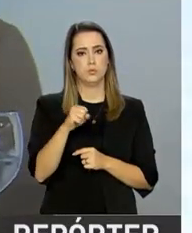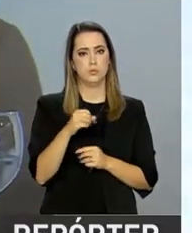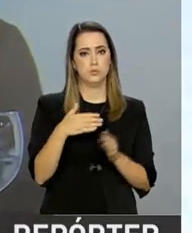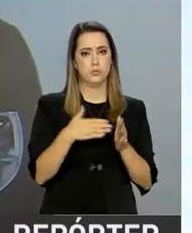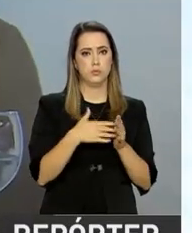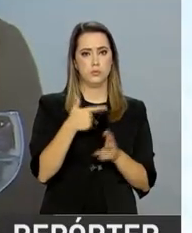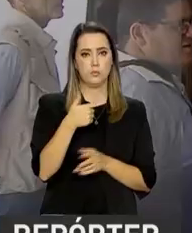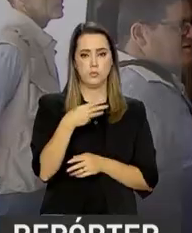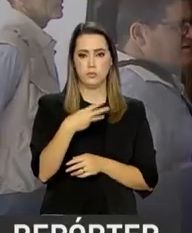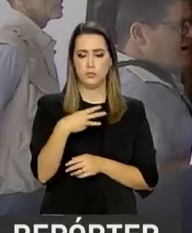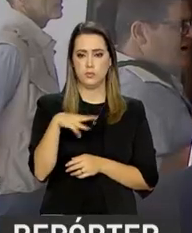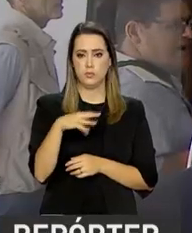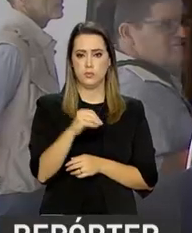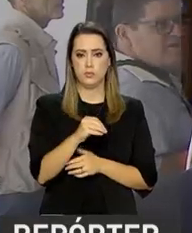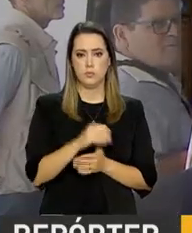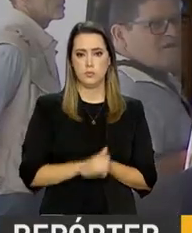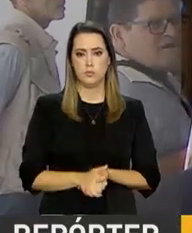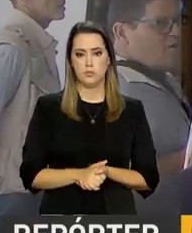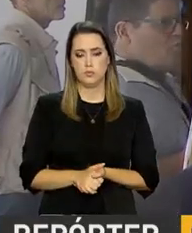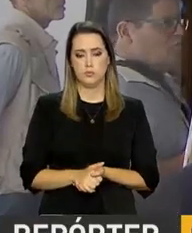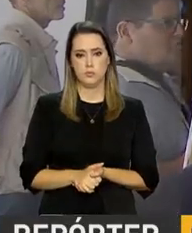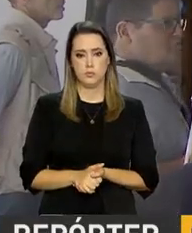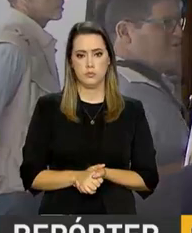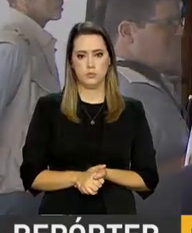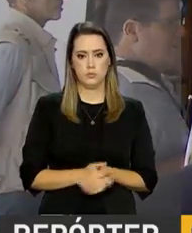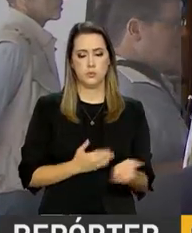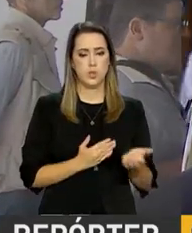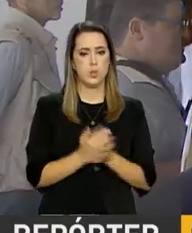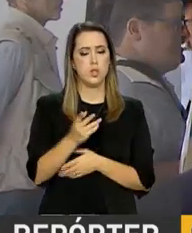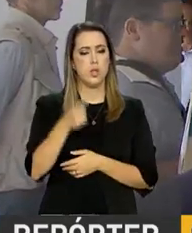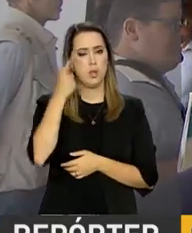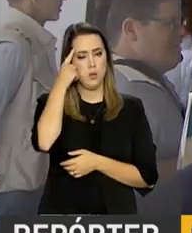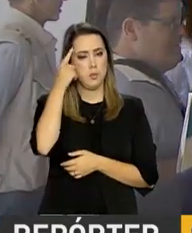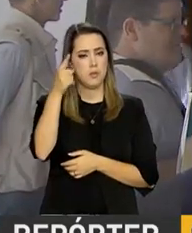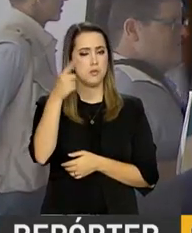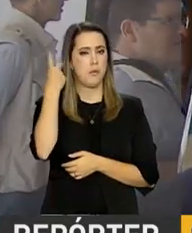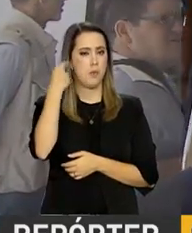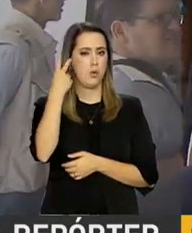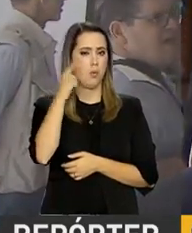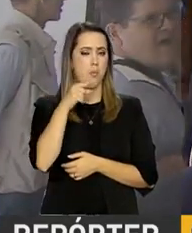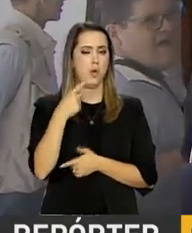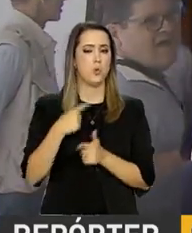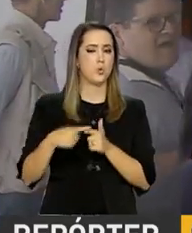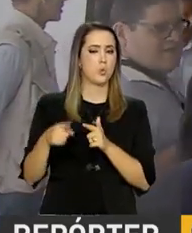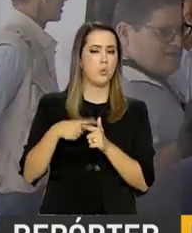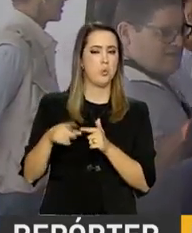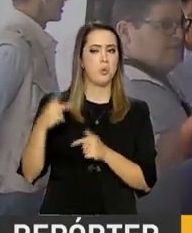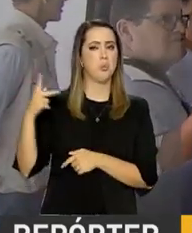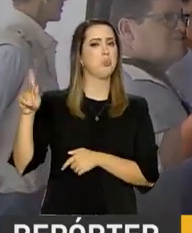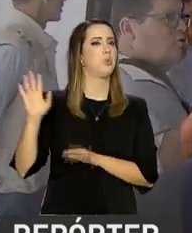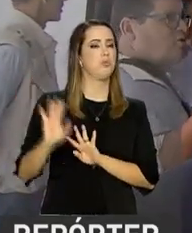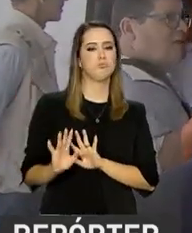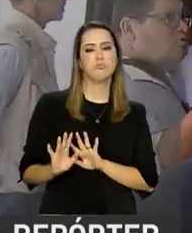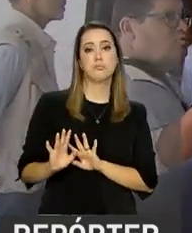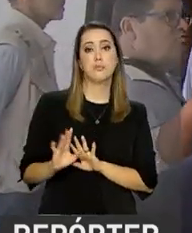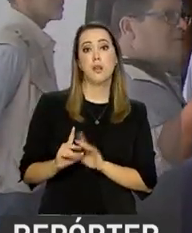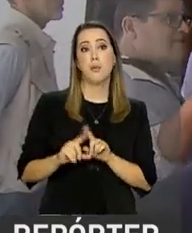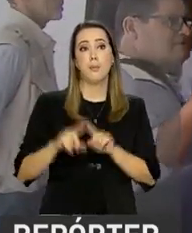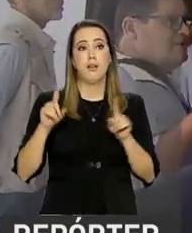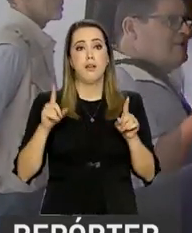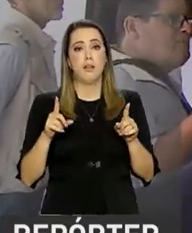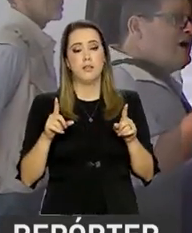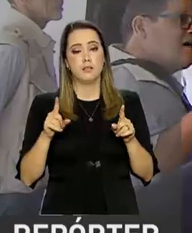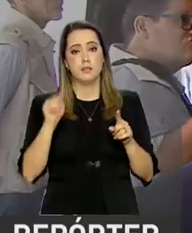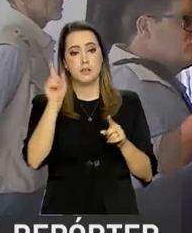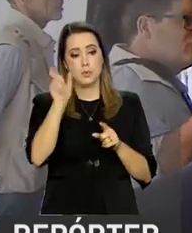e 23 de março. Na verdade, existe um senso comum de que esse é um problema que não é dele, do cidadão, e que ele não pode